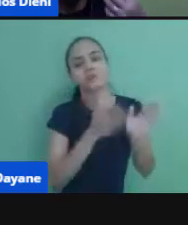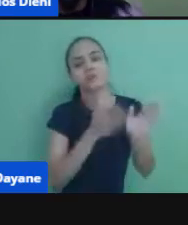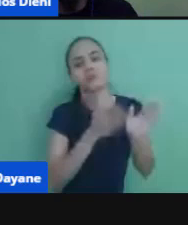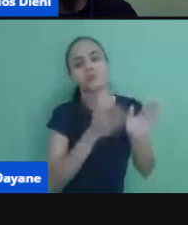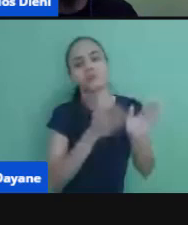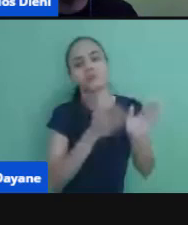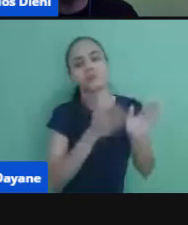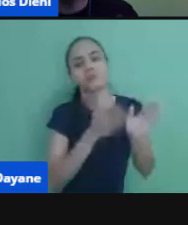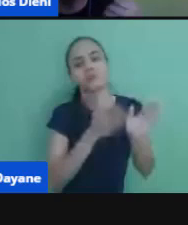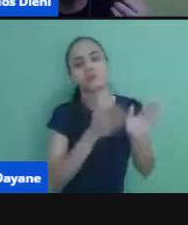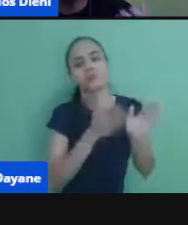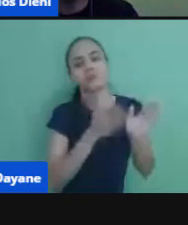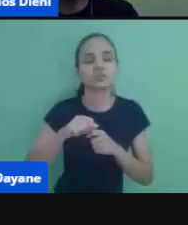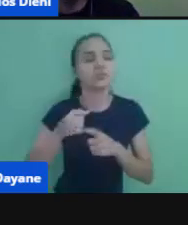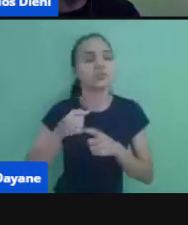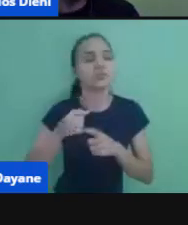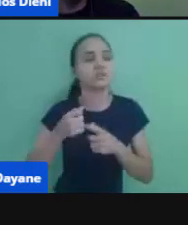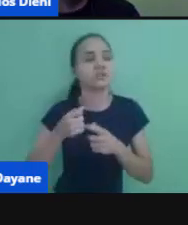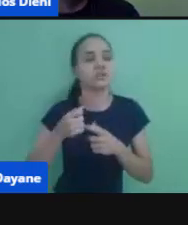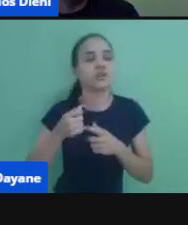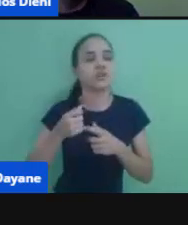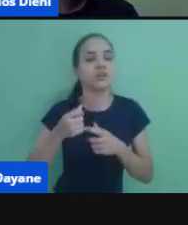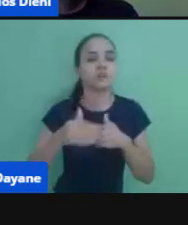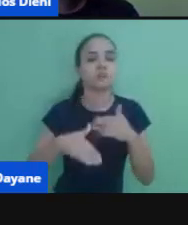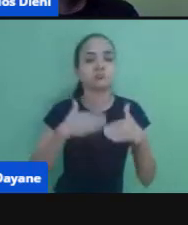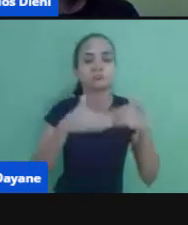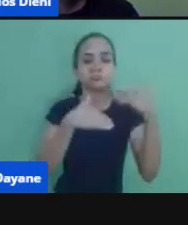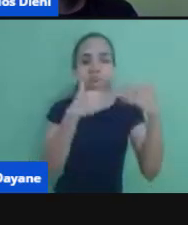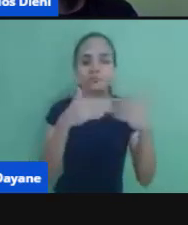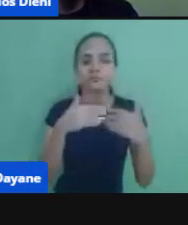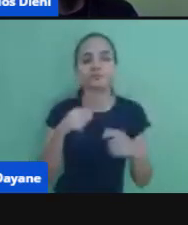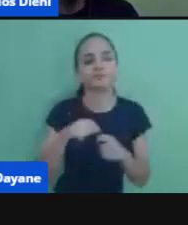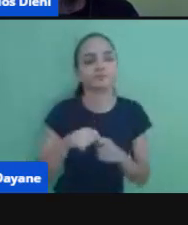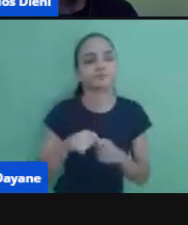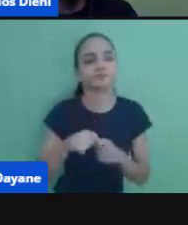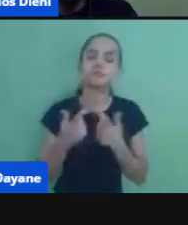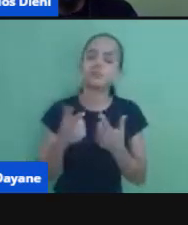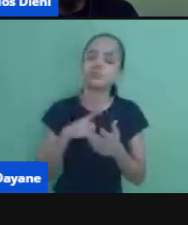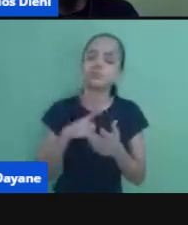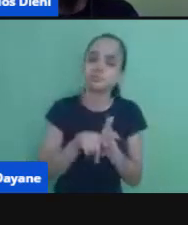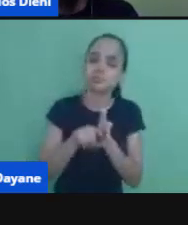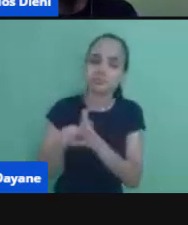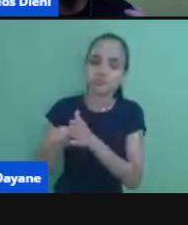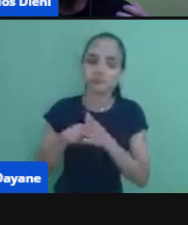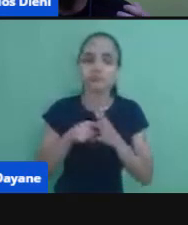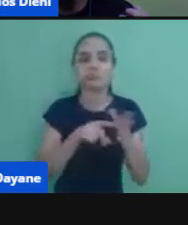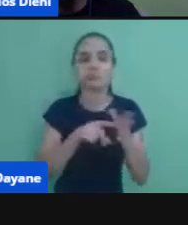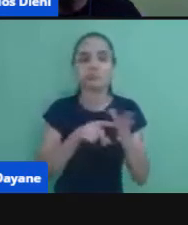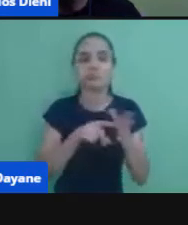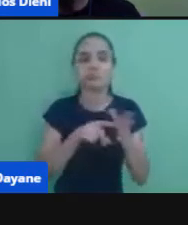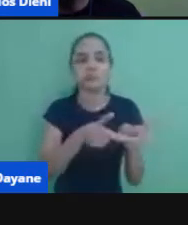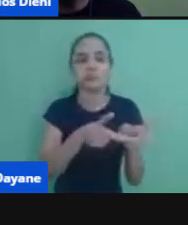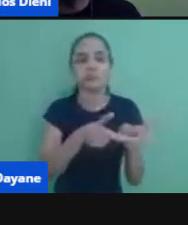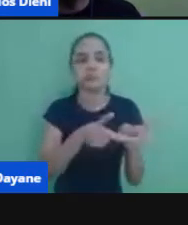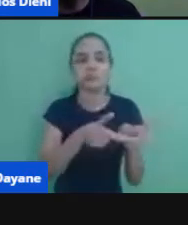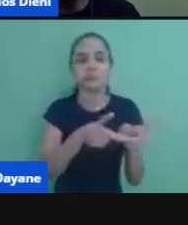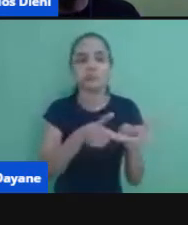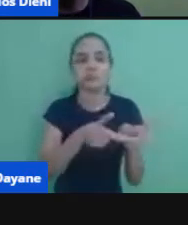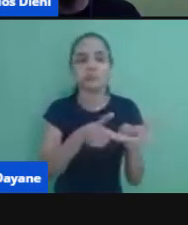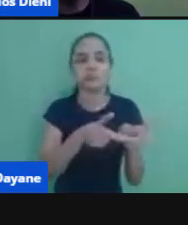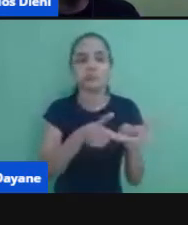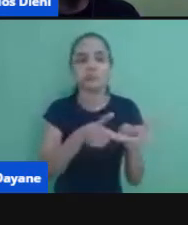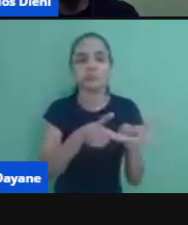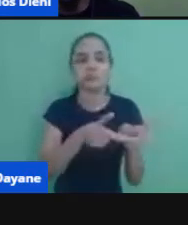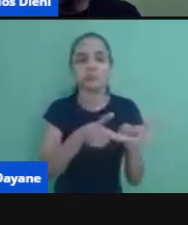argumento, desenvolvimento, pesquisa, captação de recursos, pré-produção, produção, decupagem, montagem,